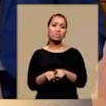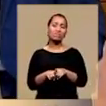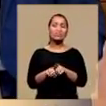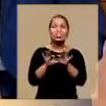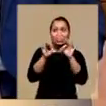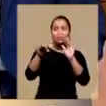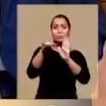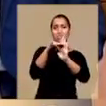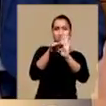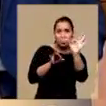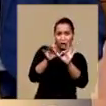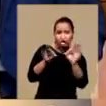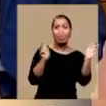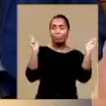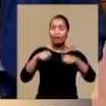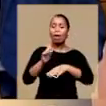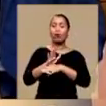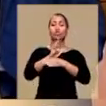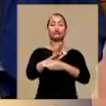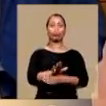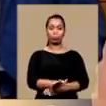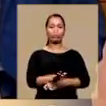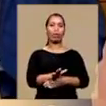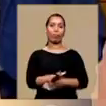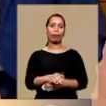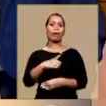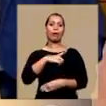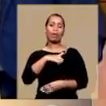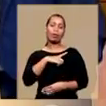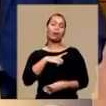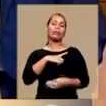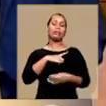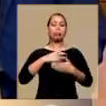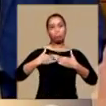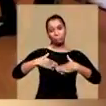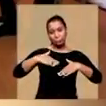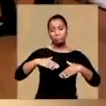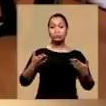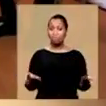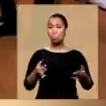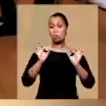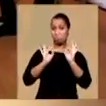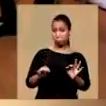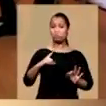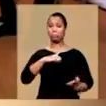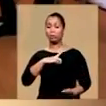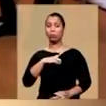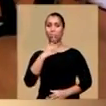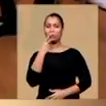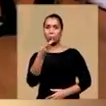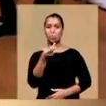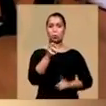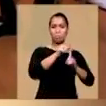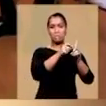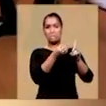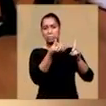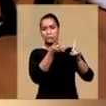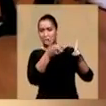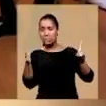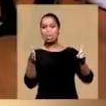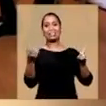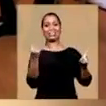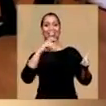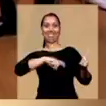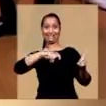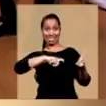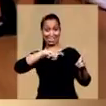simples planejamento pode auxiliar a ter um pouquinho de fôlego. Eu tenho certeza que quando a gente falou de 6 meses de